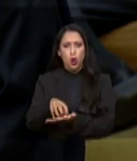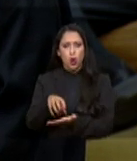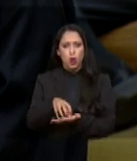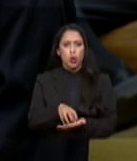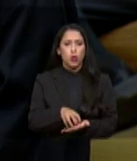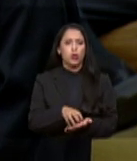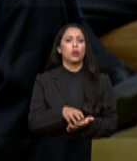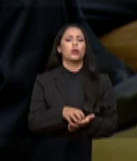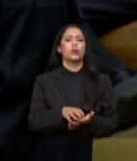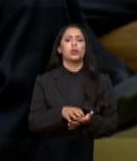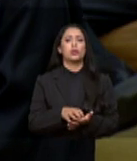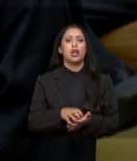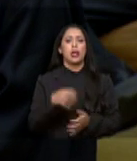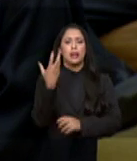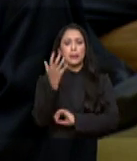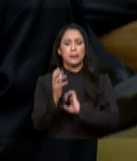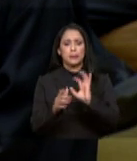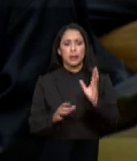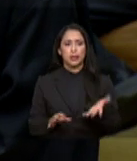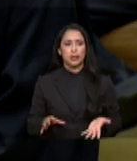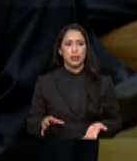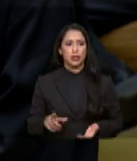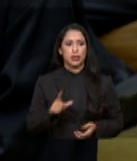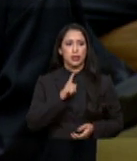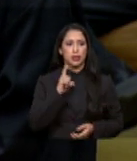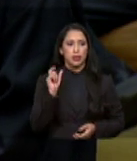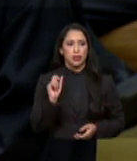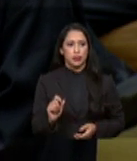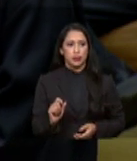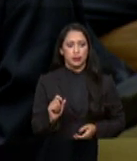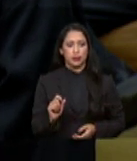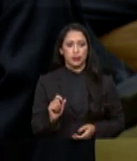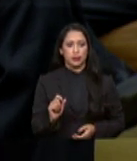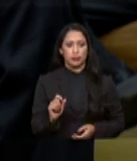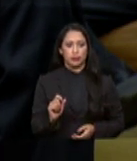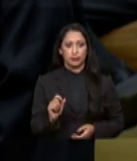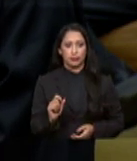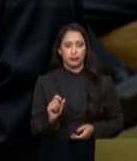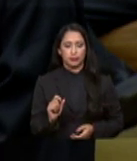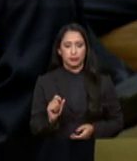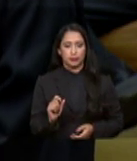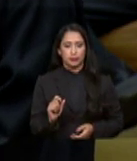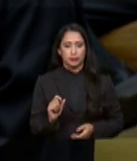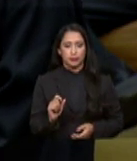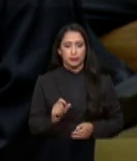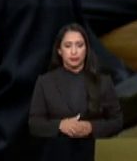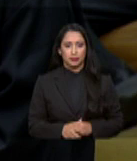policiais militares e a proposta de extinção do Instituto Chico Mendes.